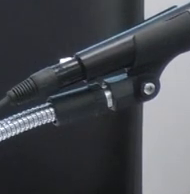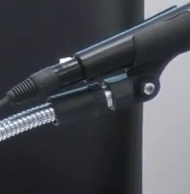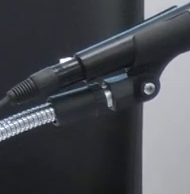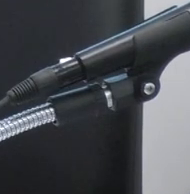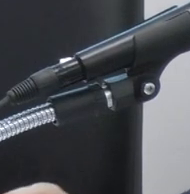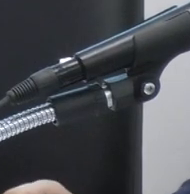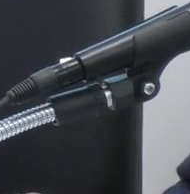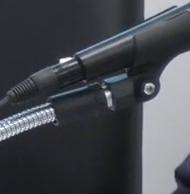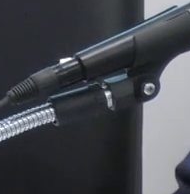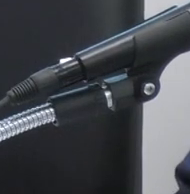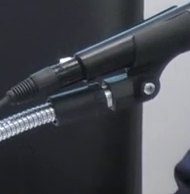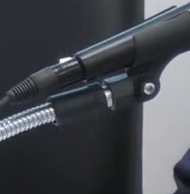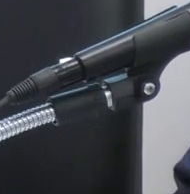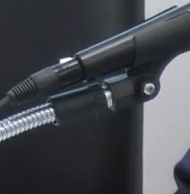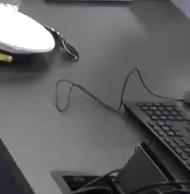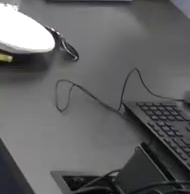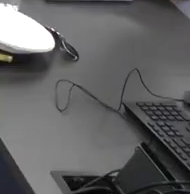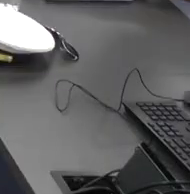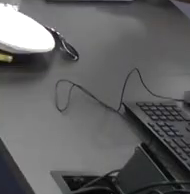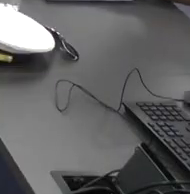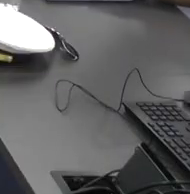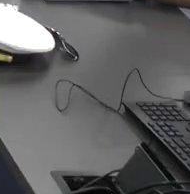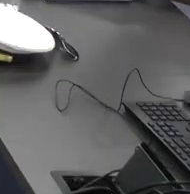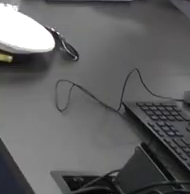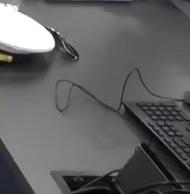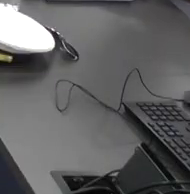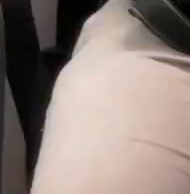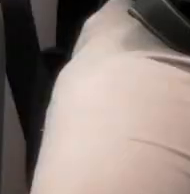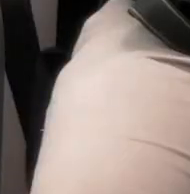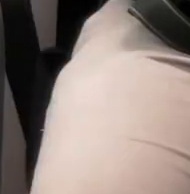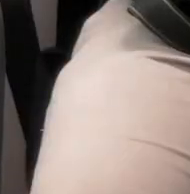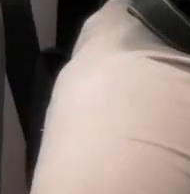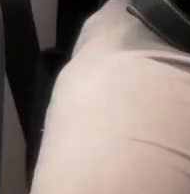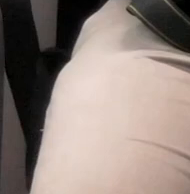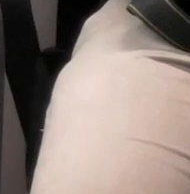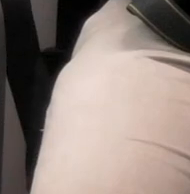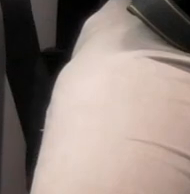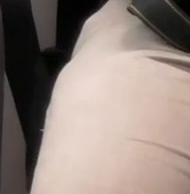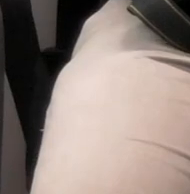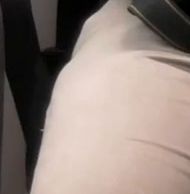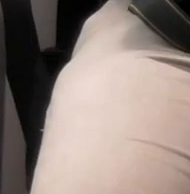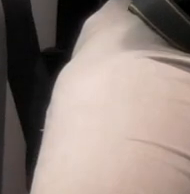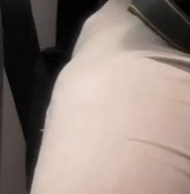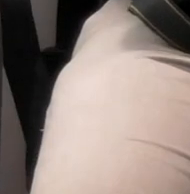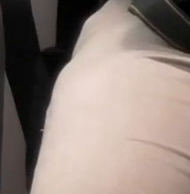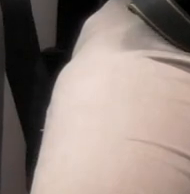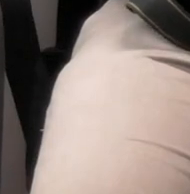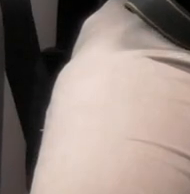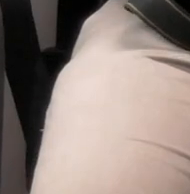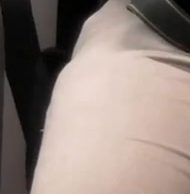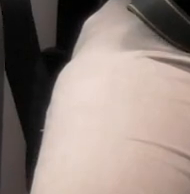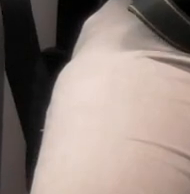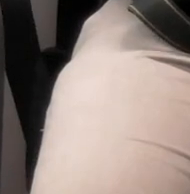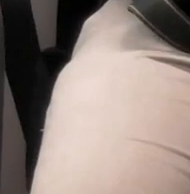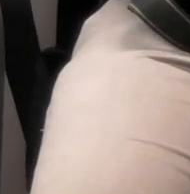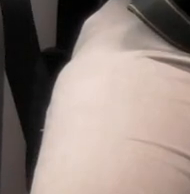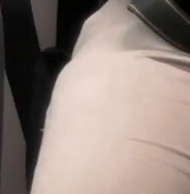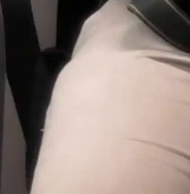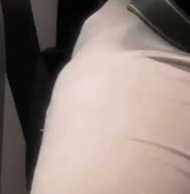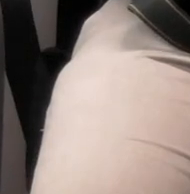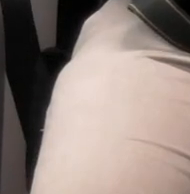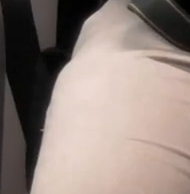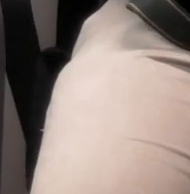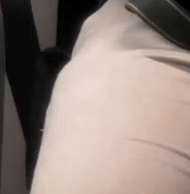Bem, obrigado pela pergunta, deputada. Primeiro, cabe à Marinha, por meio da Lei 97 de 99,